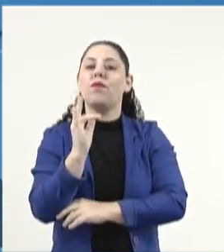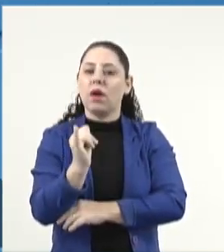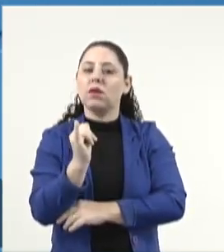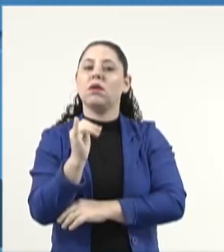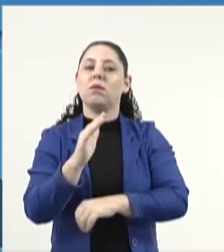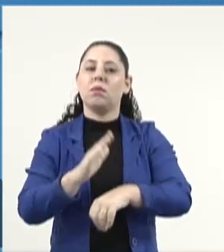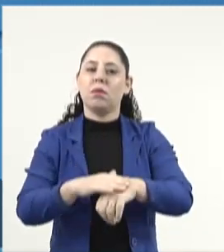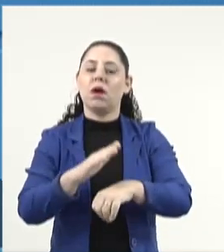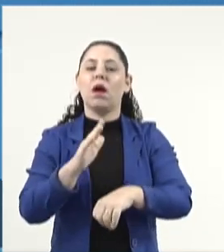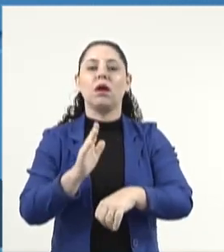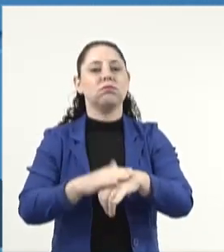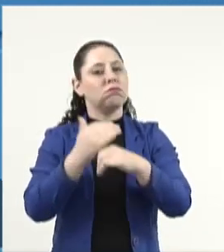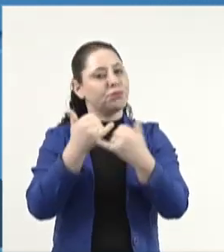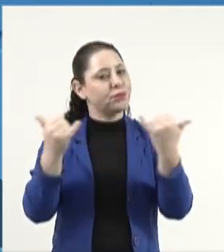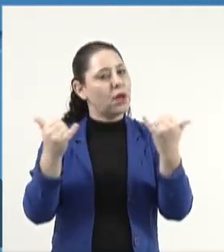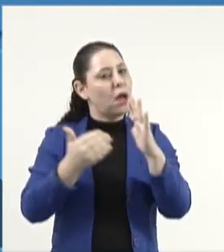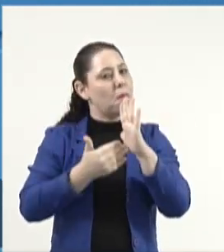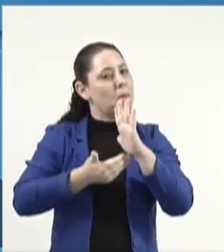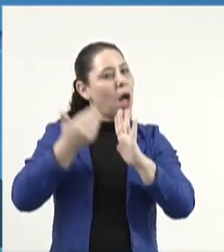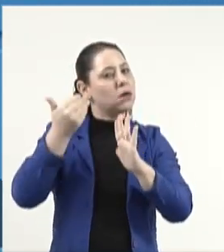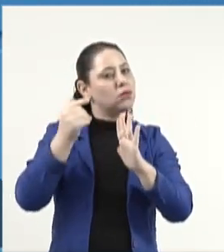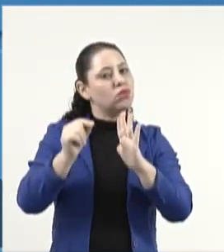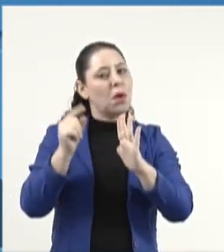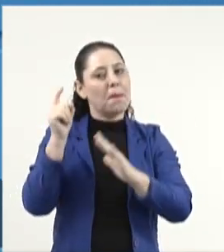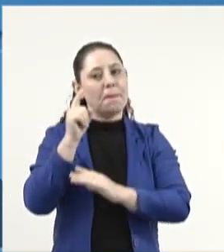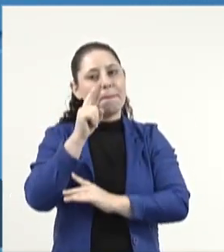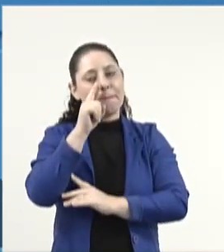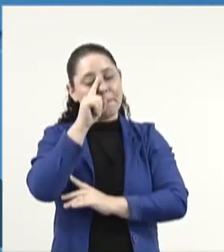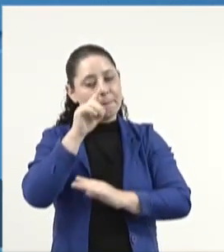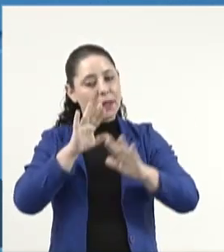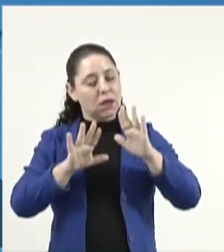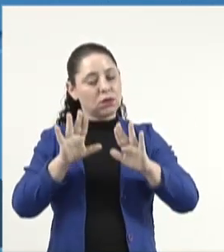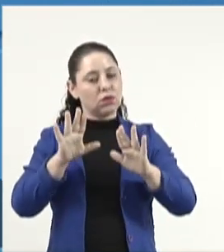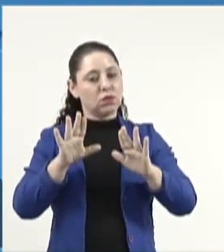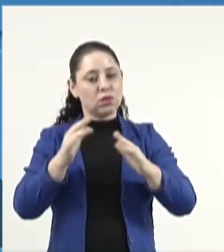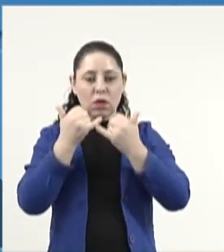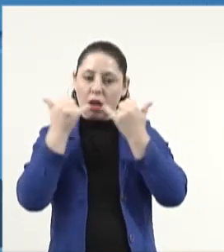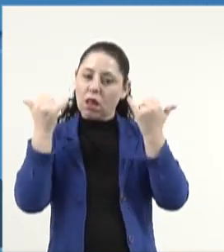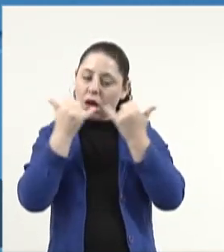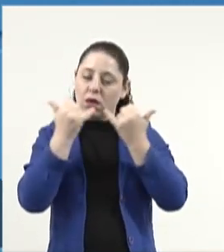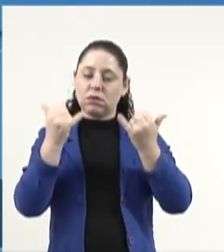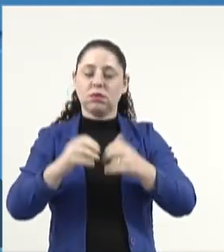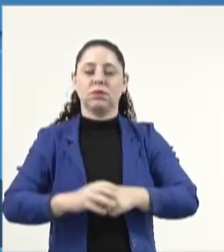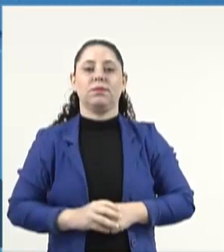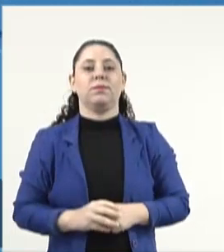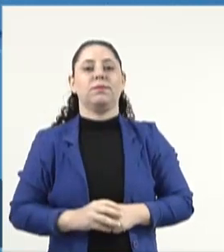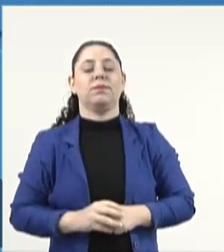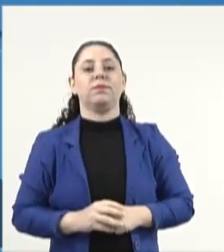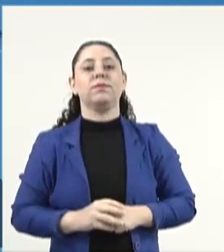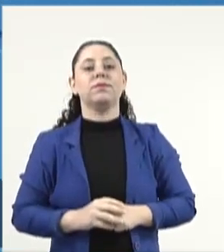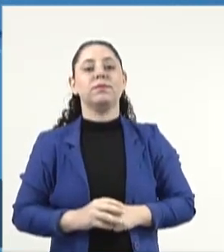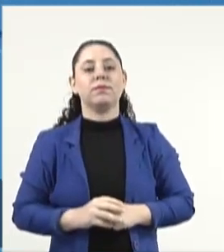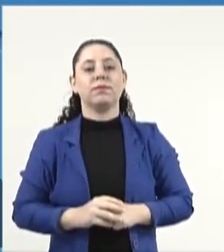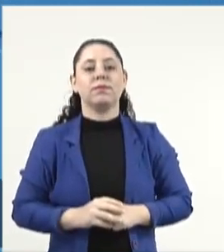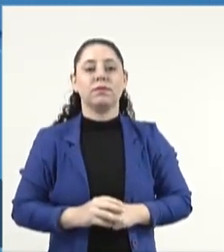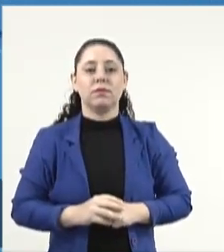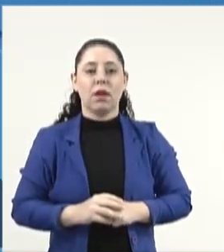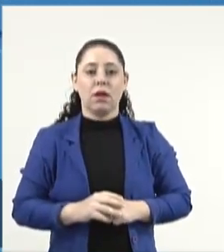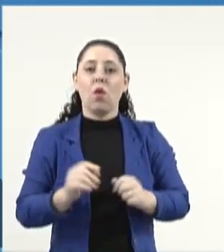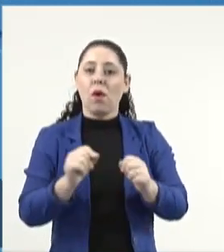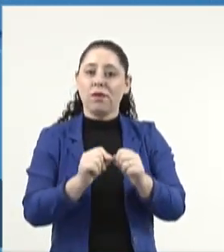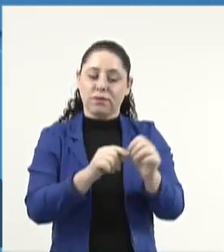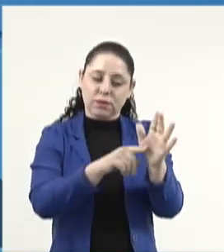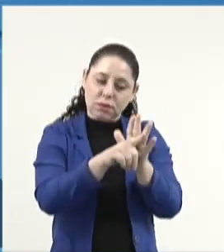para mais de energia elétrica. Esse era o medo da empresa, da companhia de energia. Essa perícia ser realizada